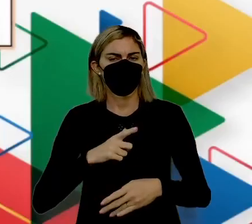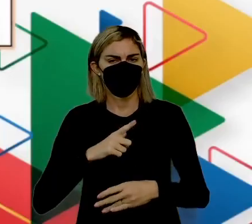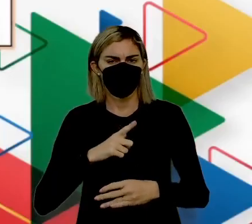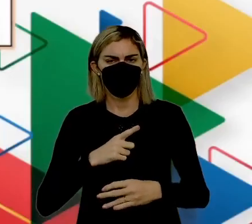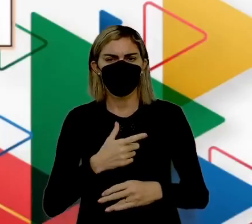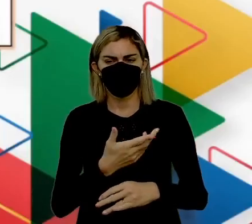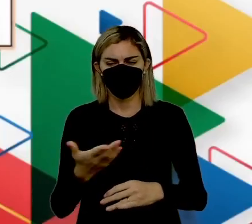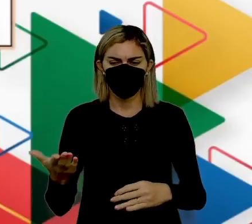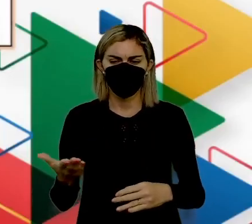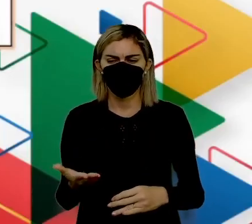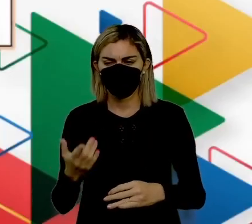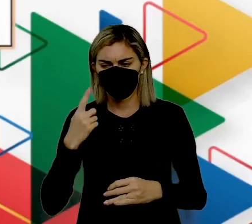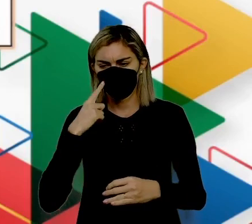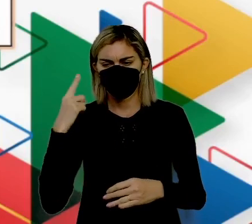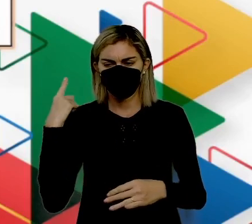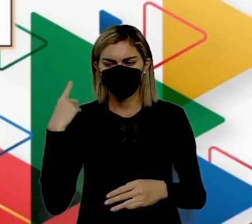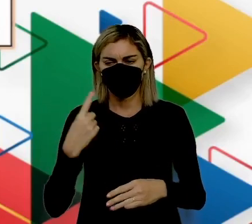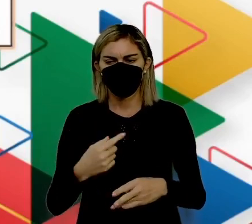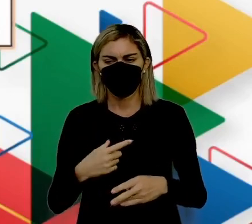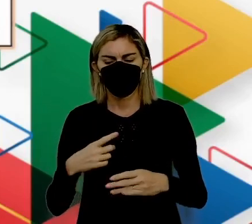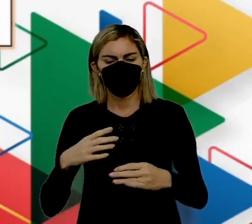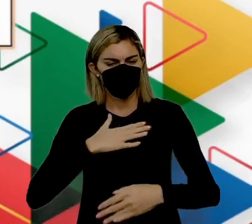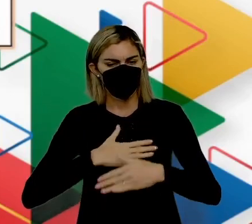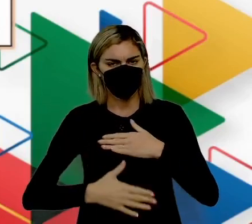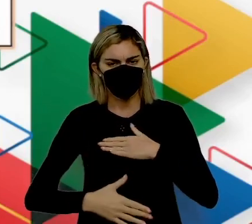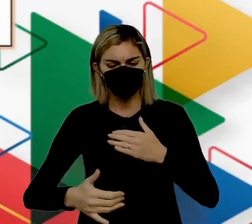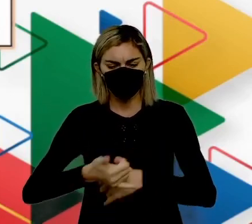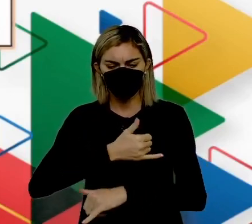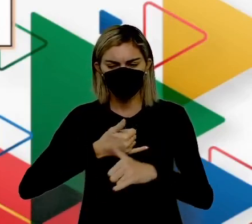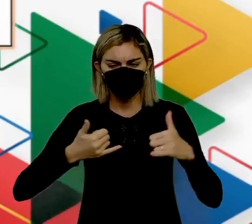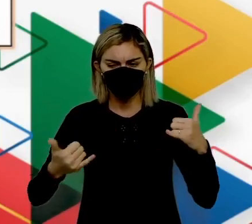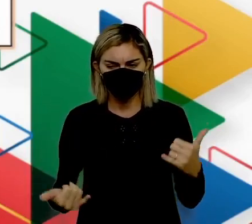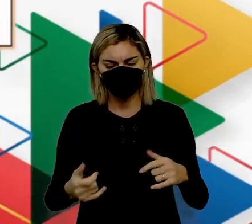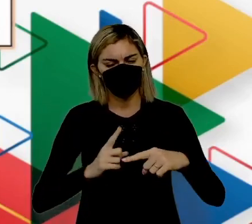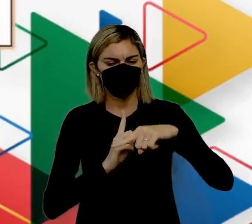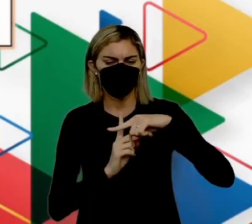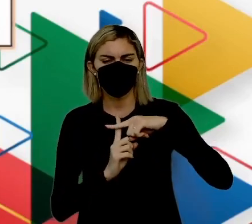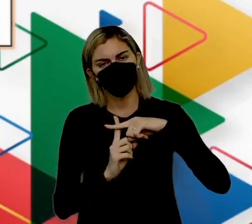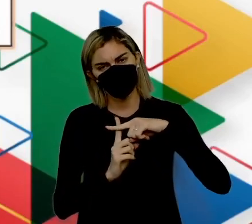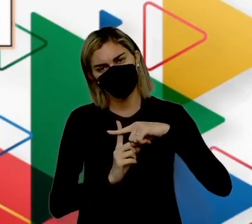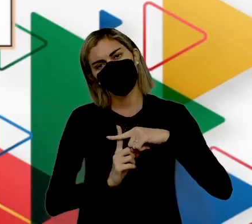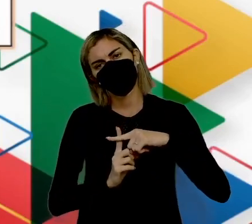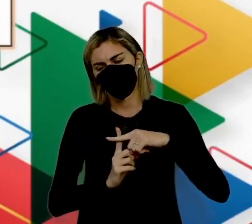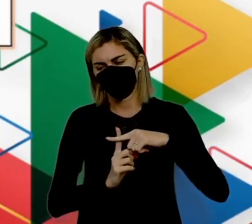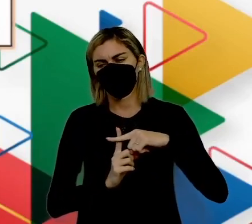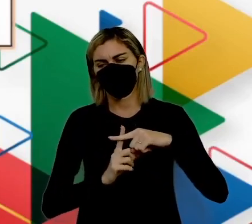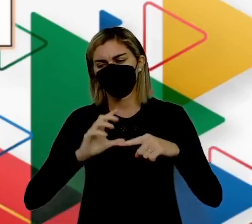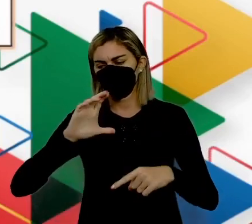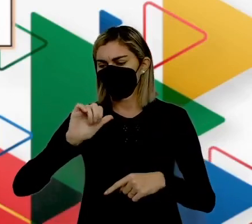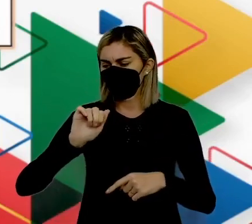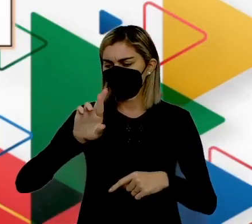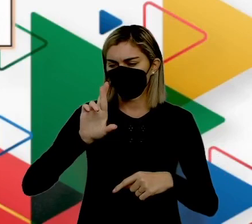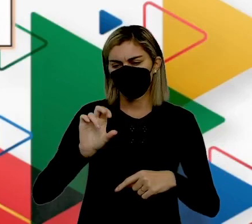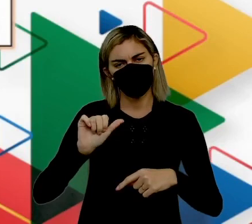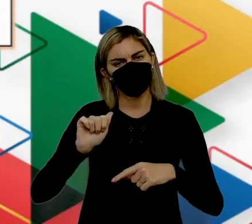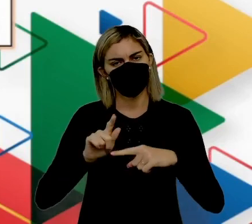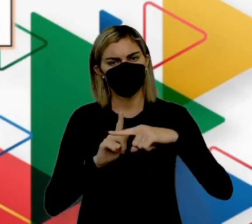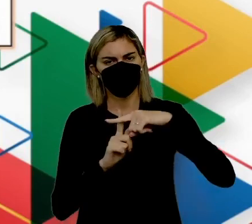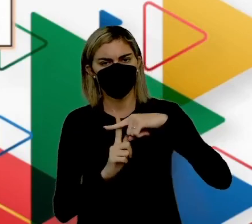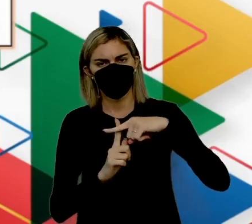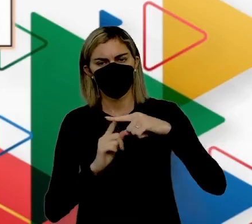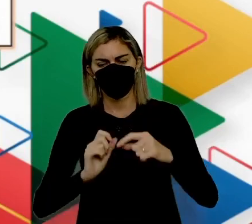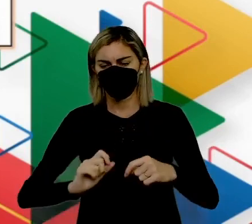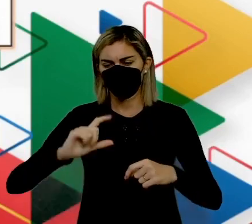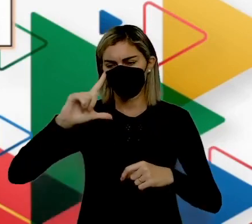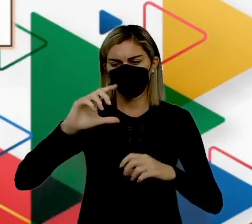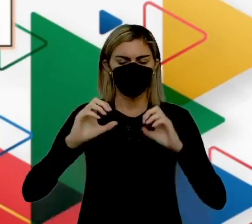figura 1 um corpo eletrizado positivamente, uma carga positiva maior que